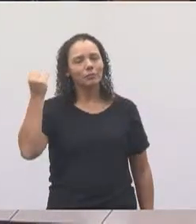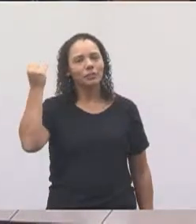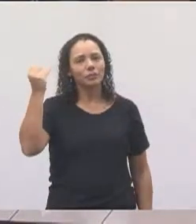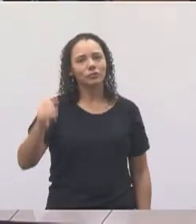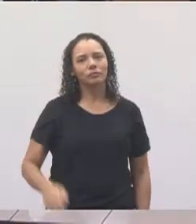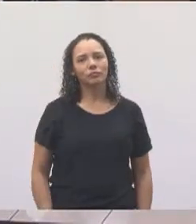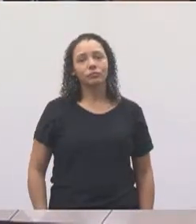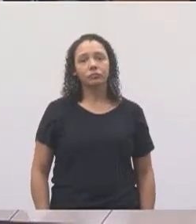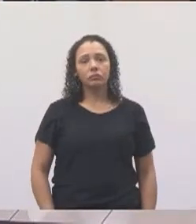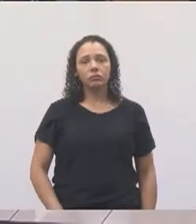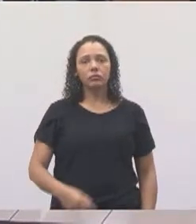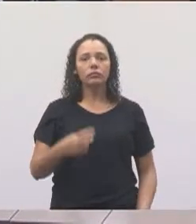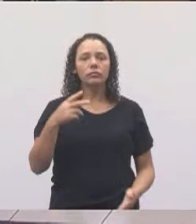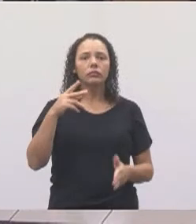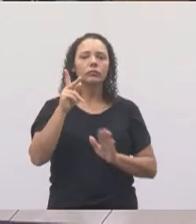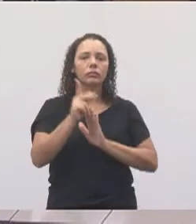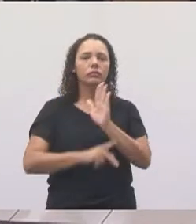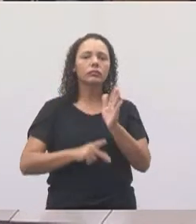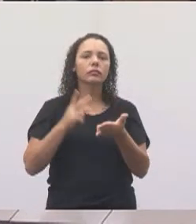O projeto continua em discussão.